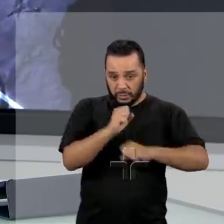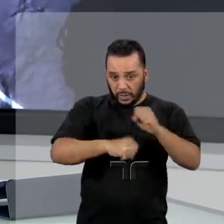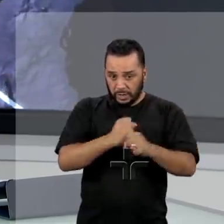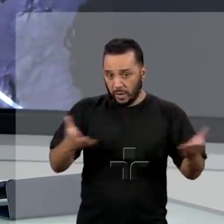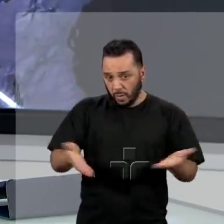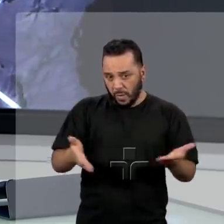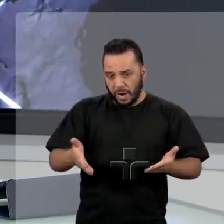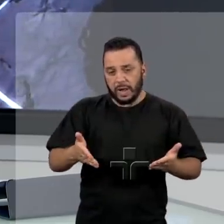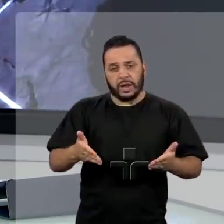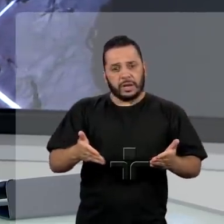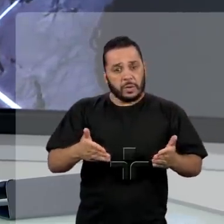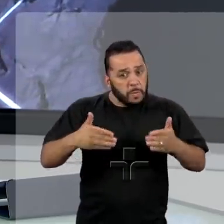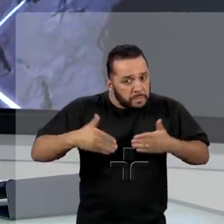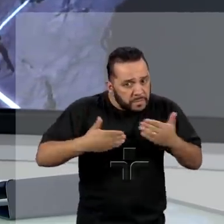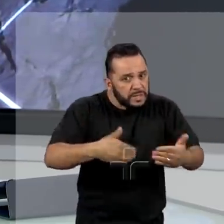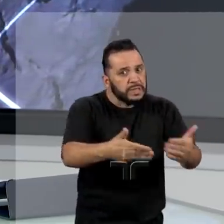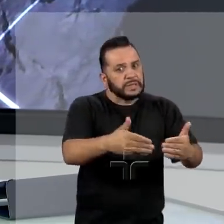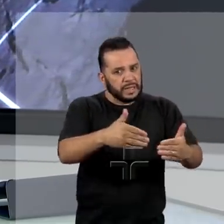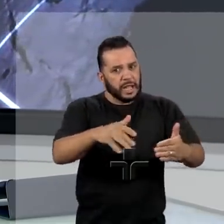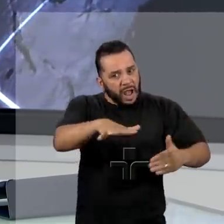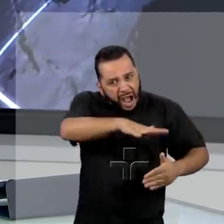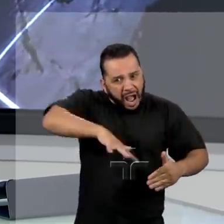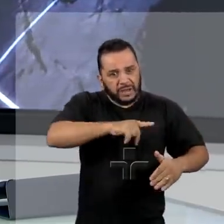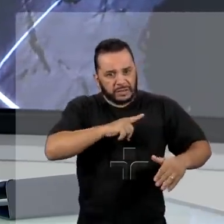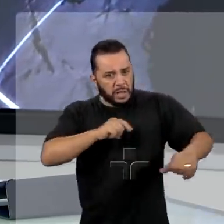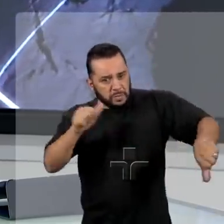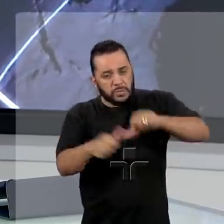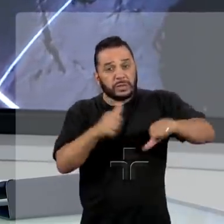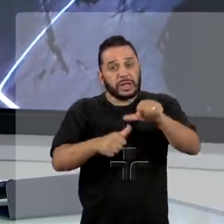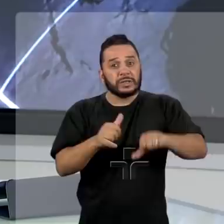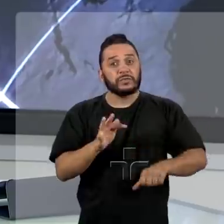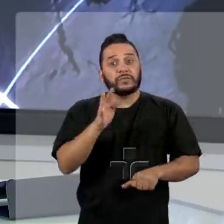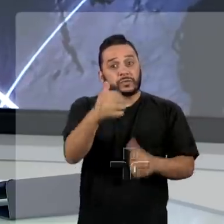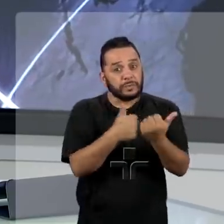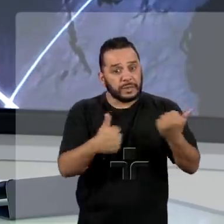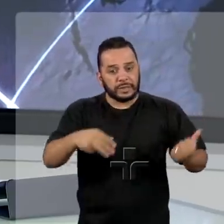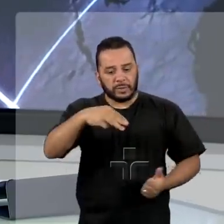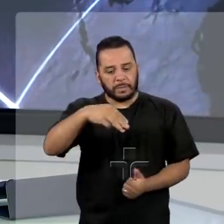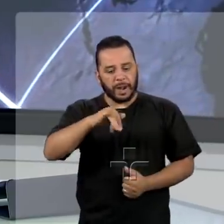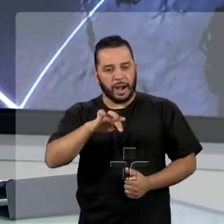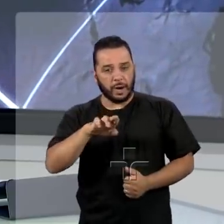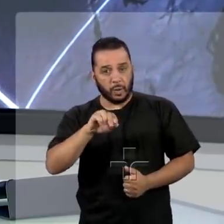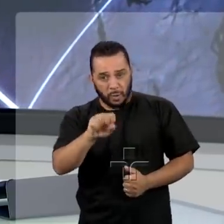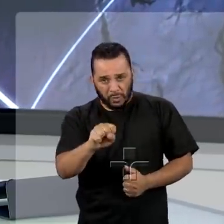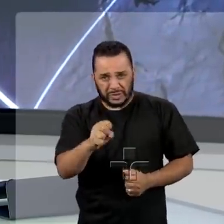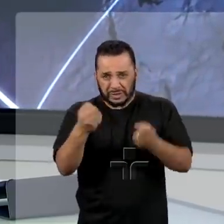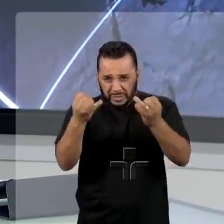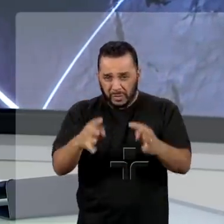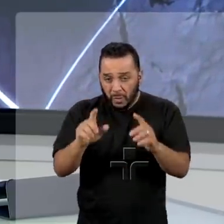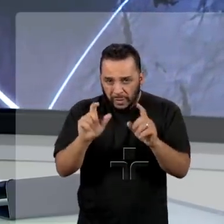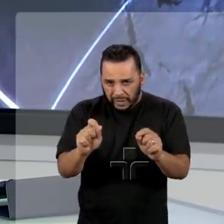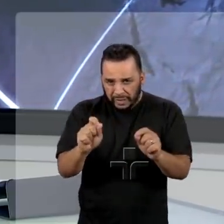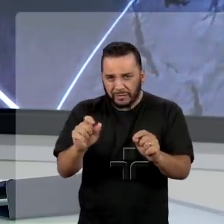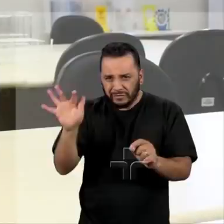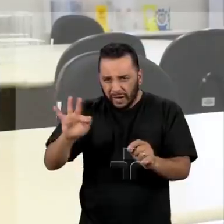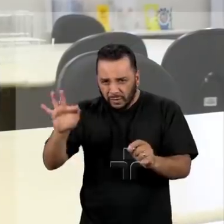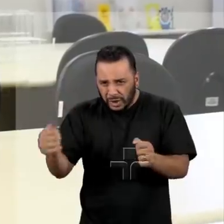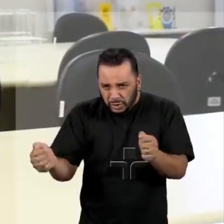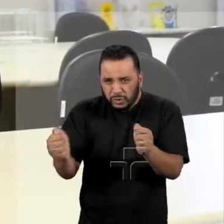área passa por mudanças e o futuro ministro, Marcos Pontes, não confirmou se o ensino superior ficará na